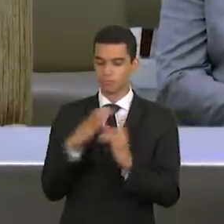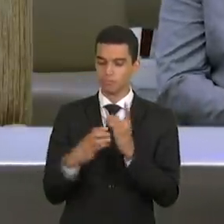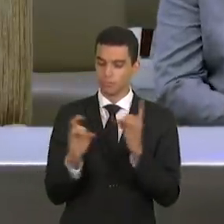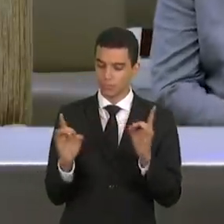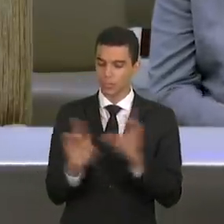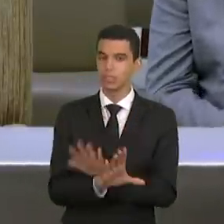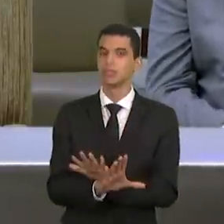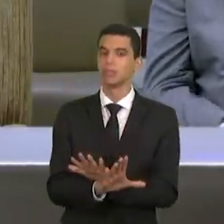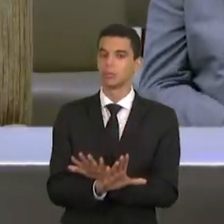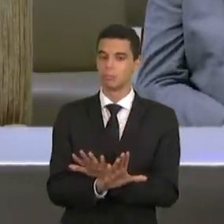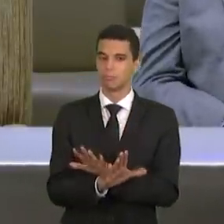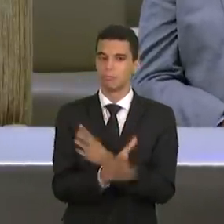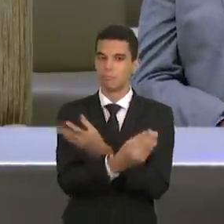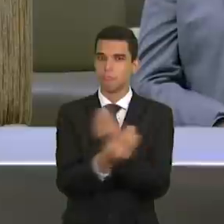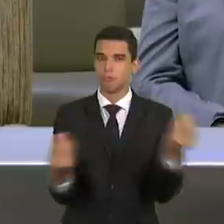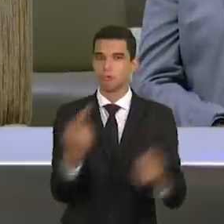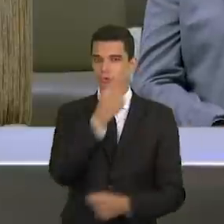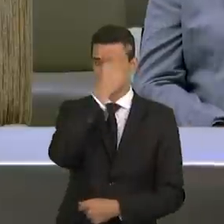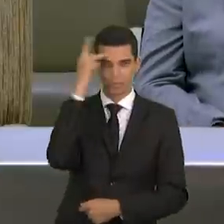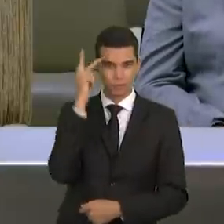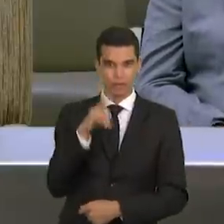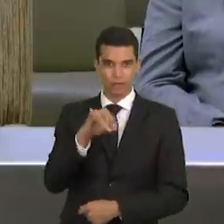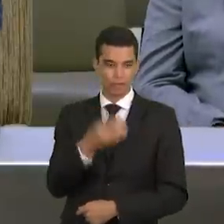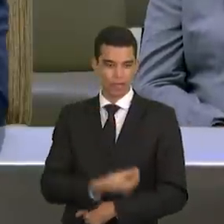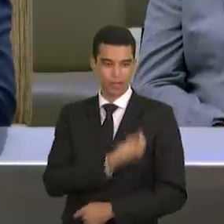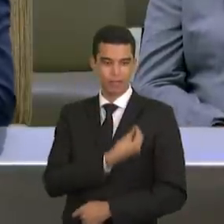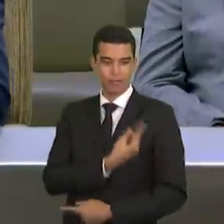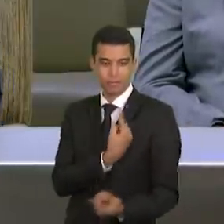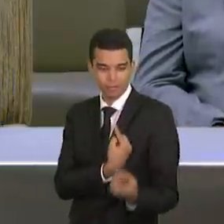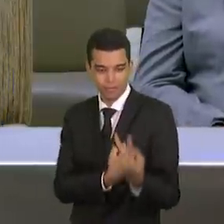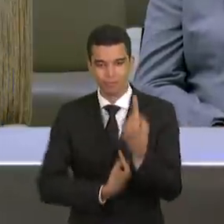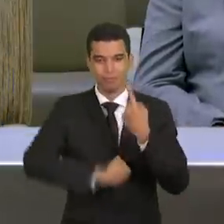muitas vidas não serão as mesmas.